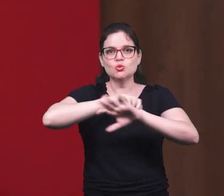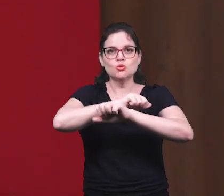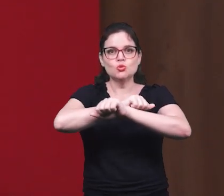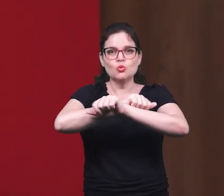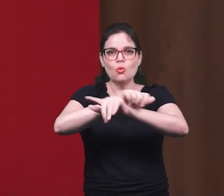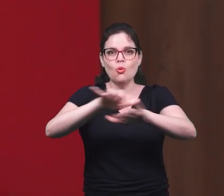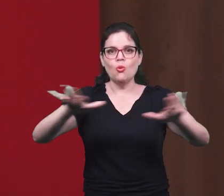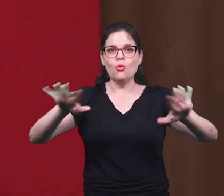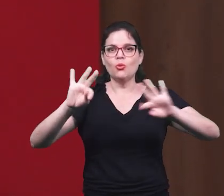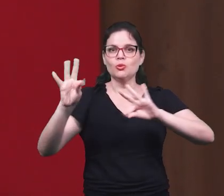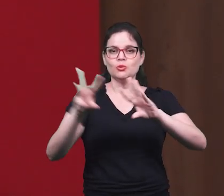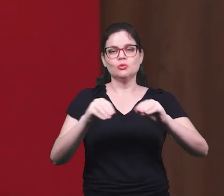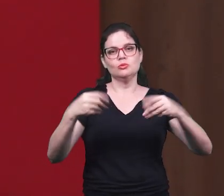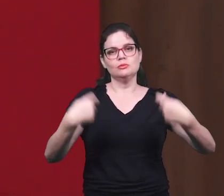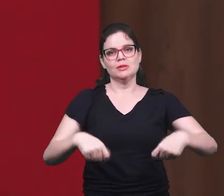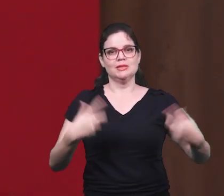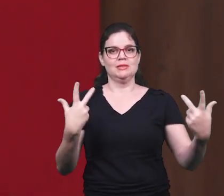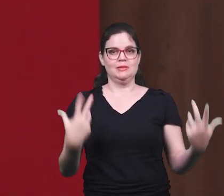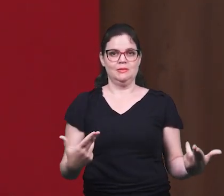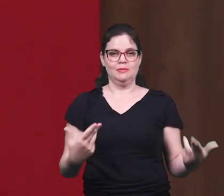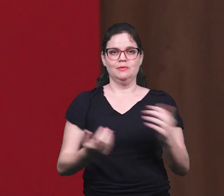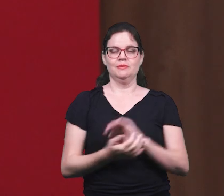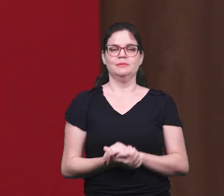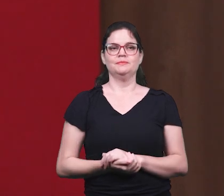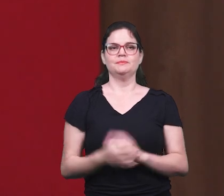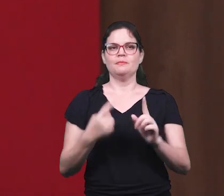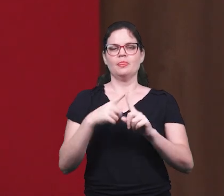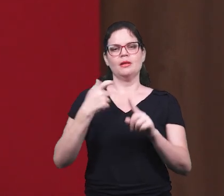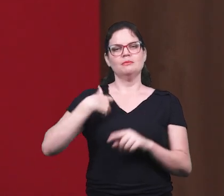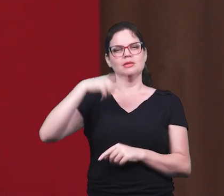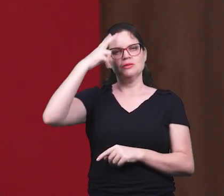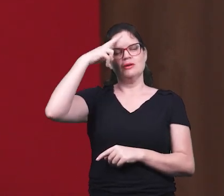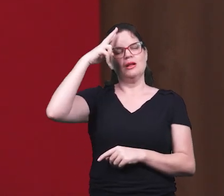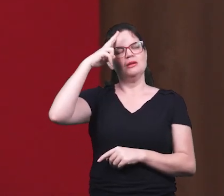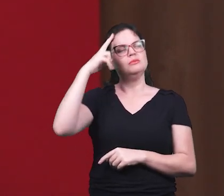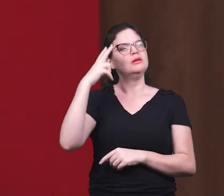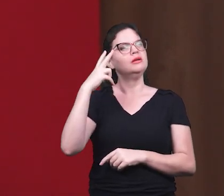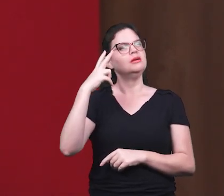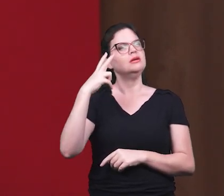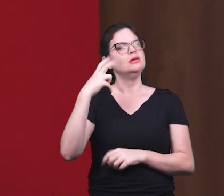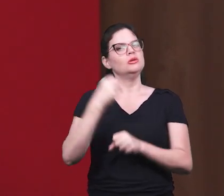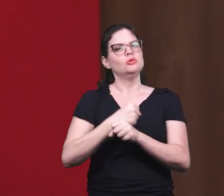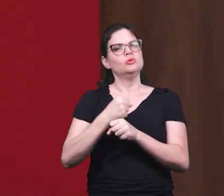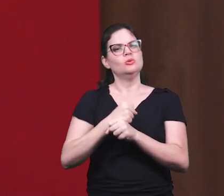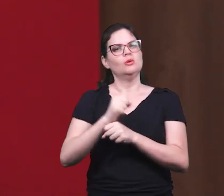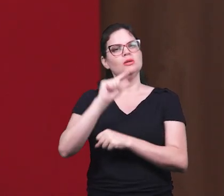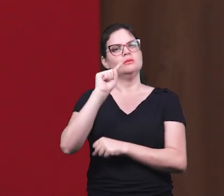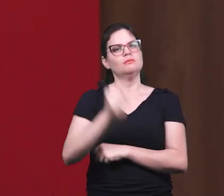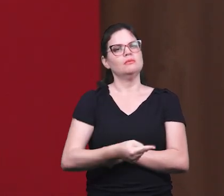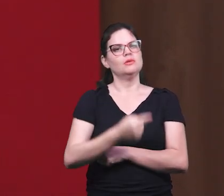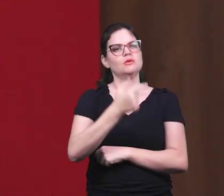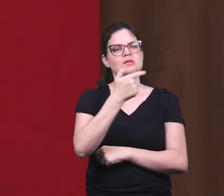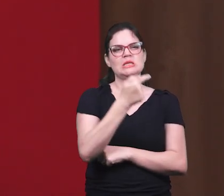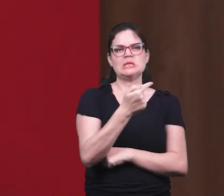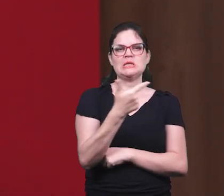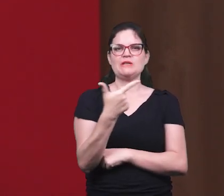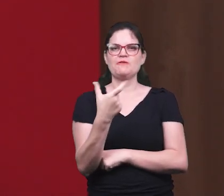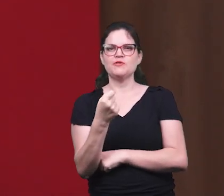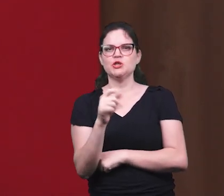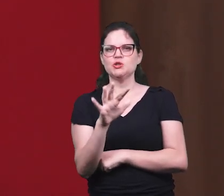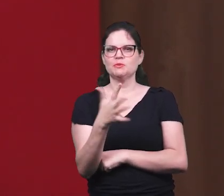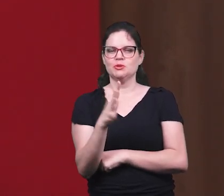Mas eu me lembrei de uma coisa para a gente concluir, lá no ano, já em 1720, por